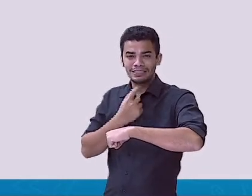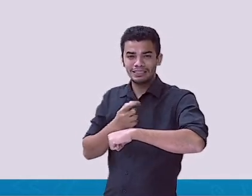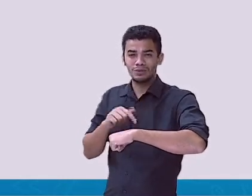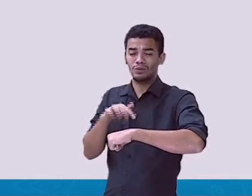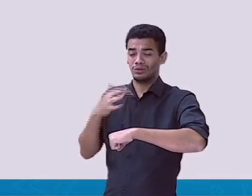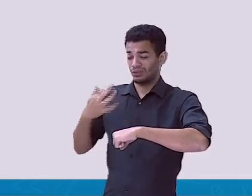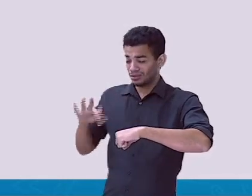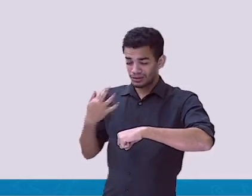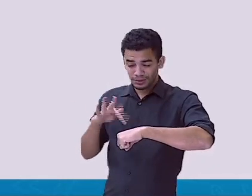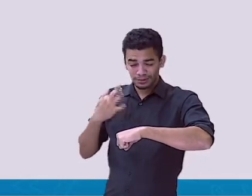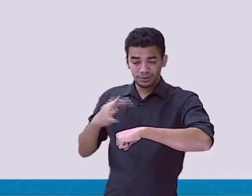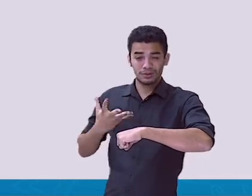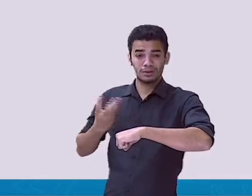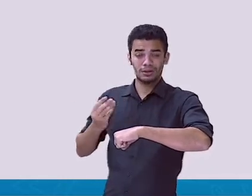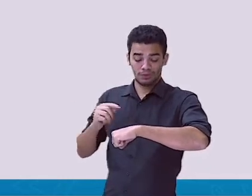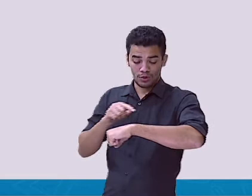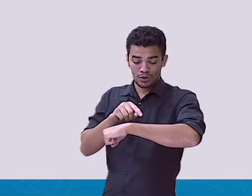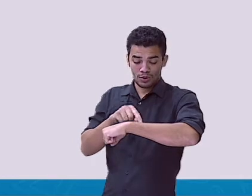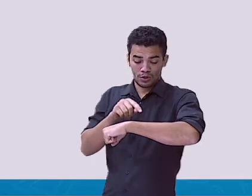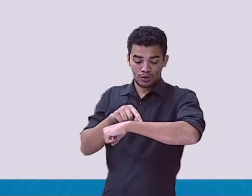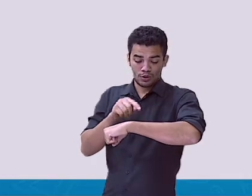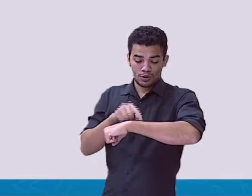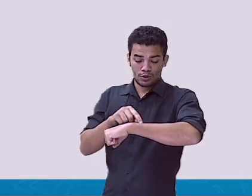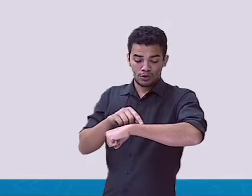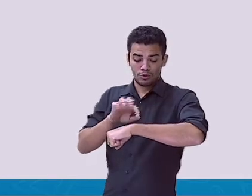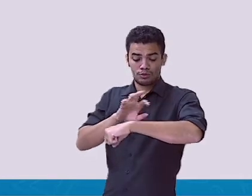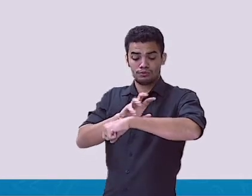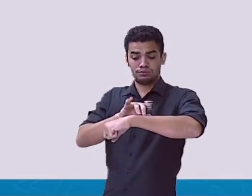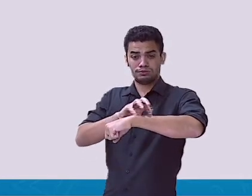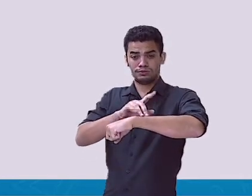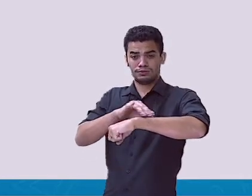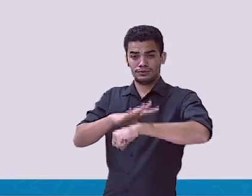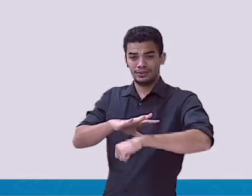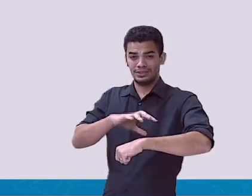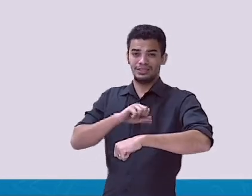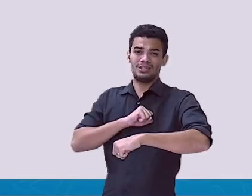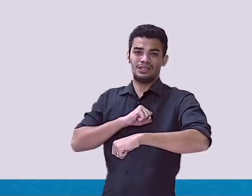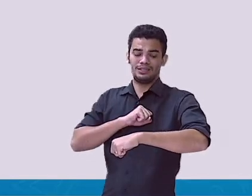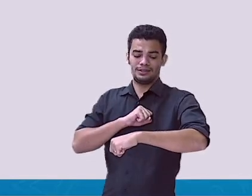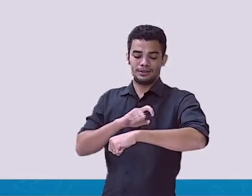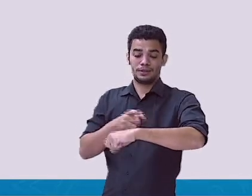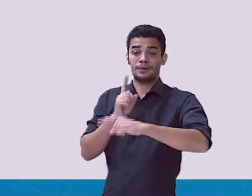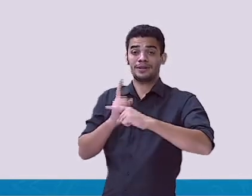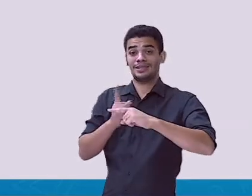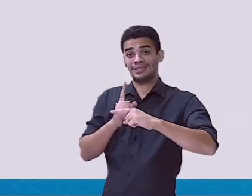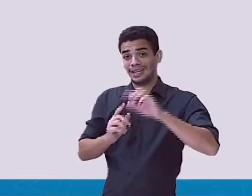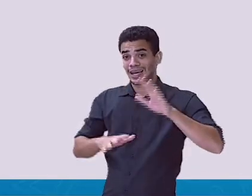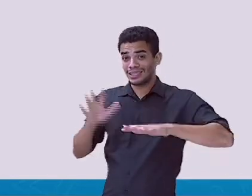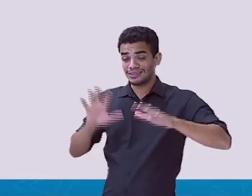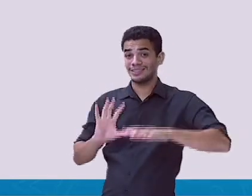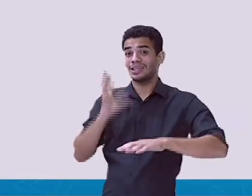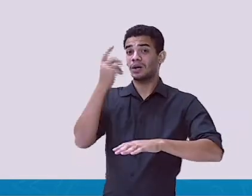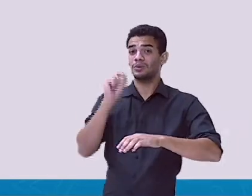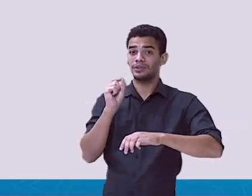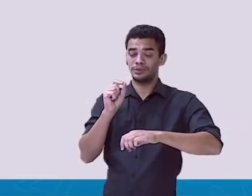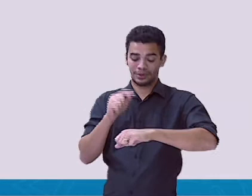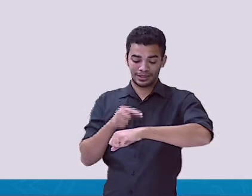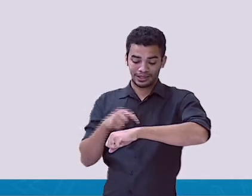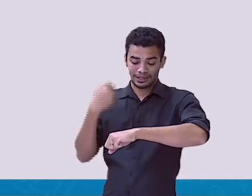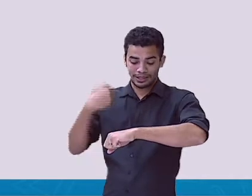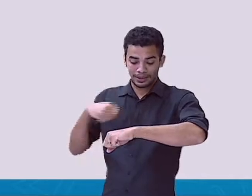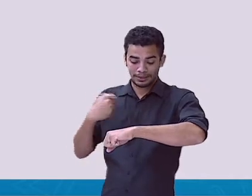totalmente danificado os tecidos de uma forma que você nem consegue repor esse tecido muitas vezes. Precisa fazer até um